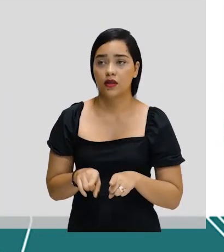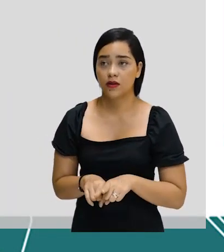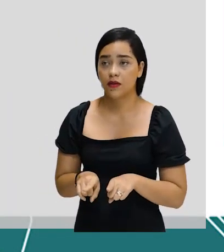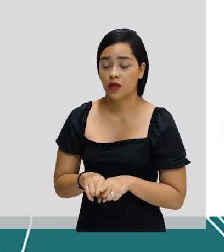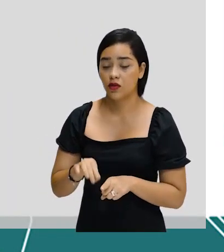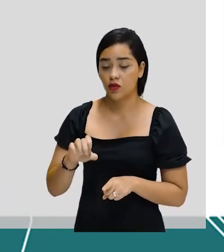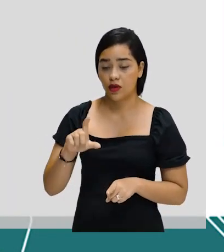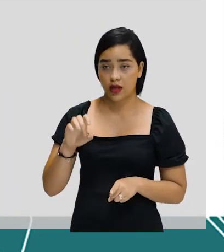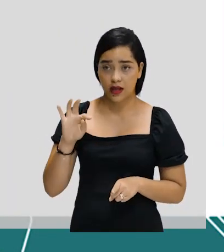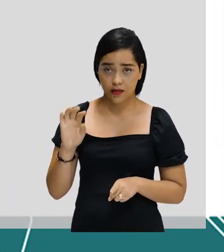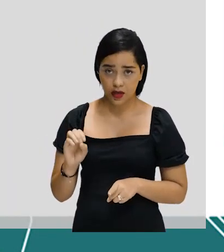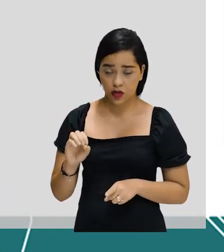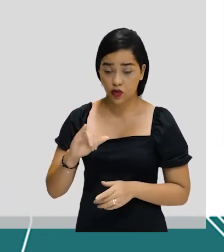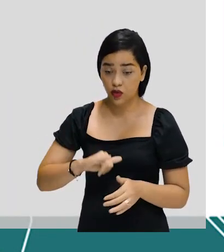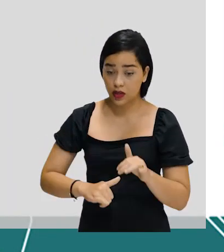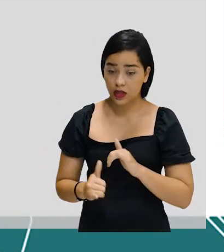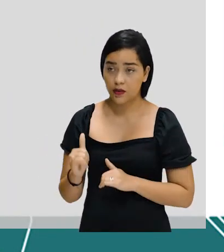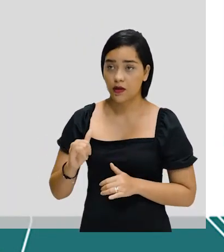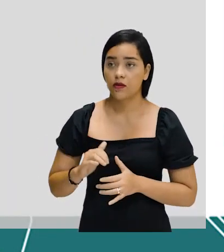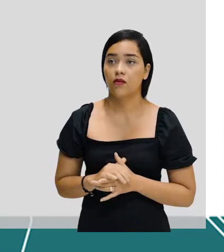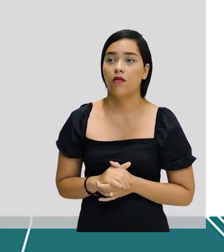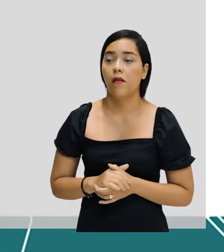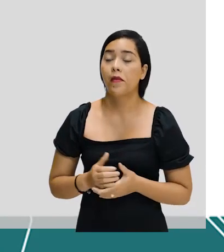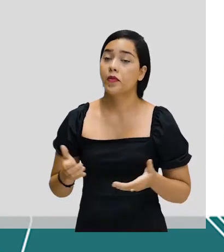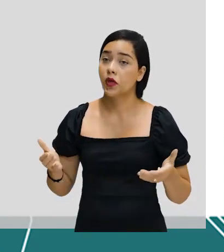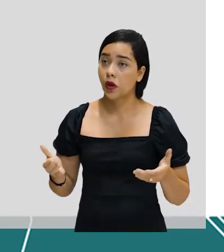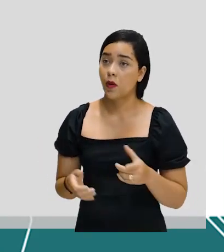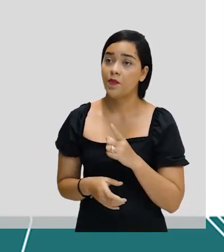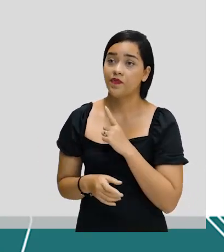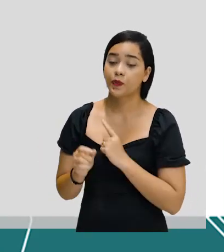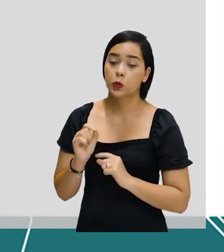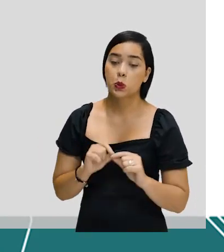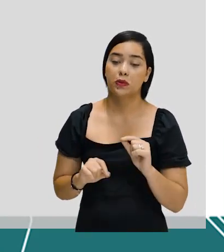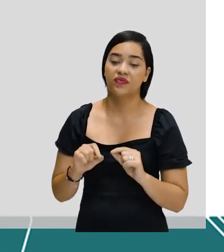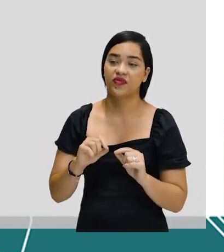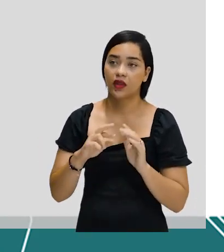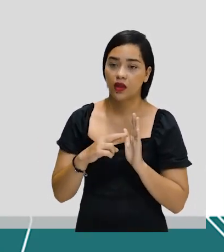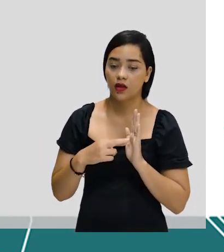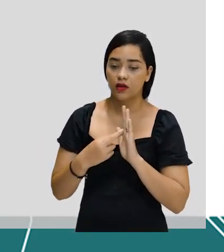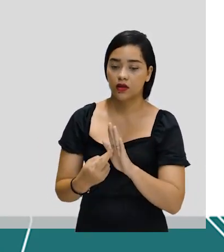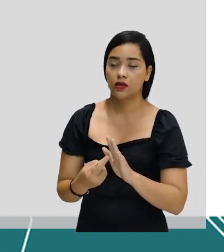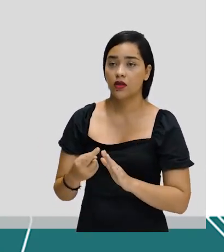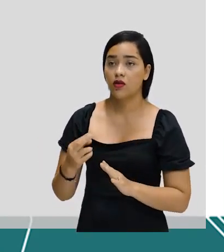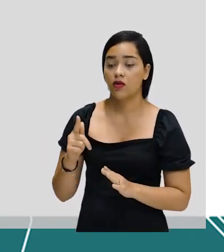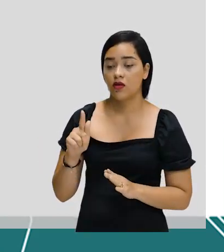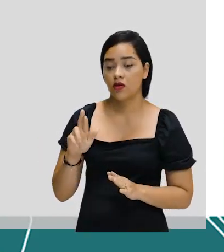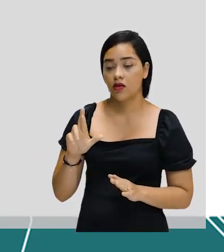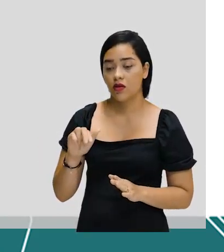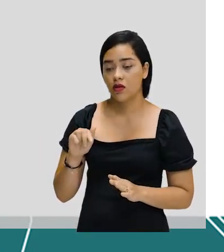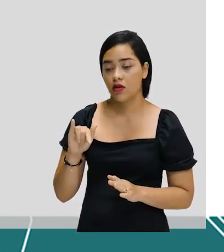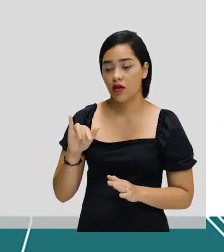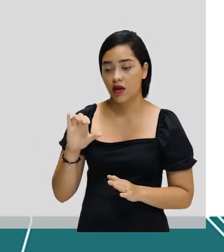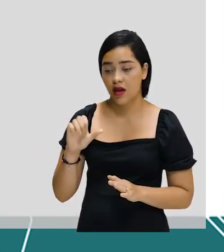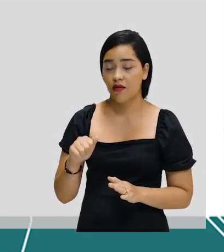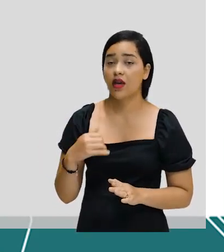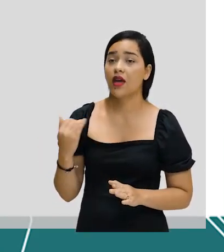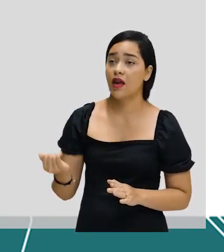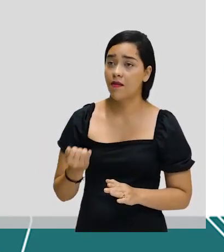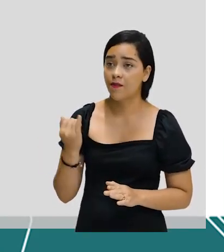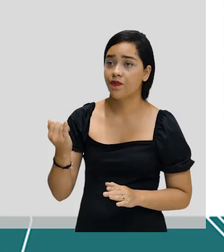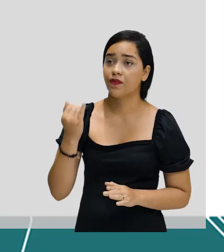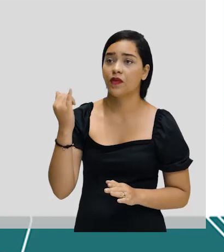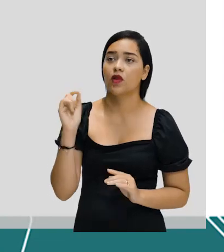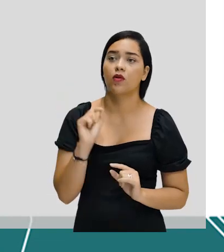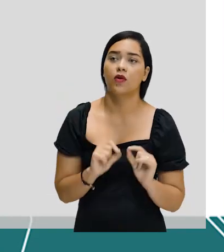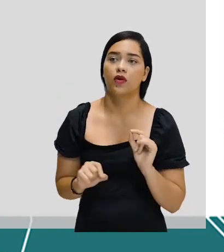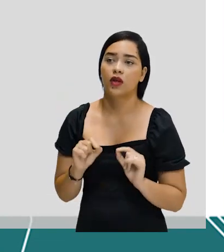do elemento químico, certo? Agora, existe uma representação gráfica, tudo bem? E aqui é importante